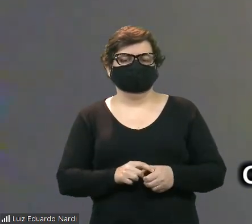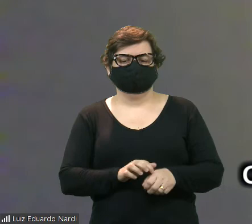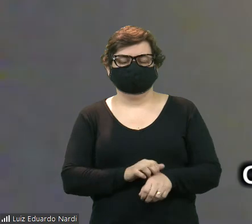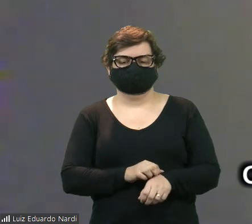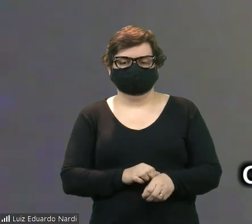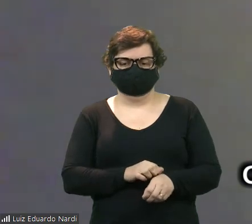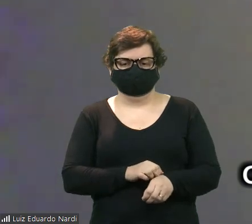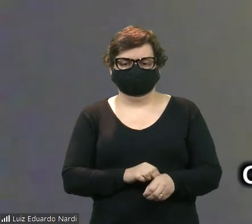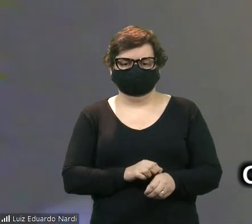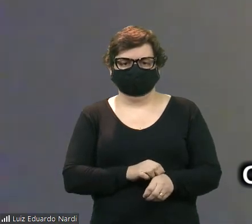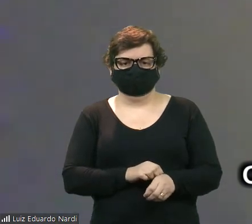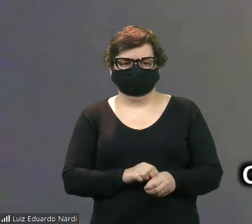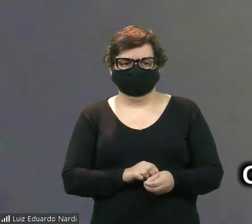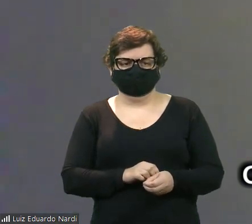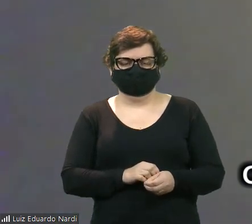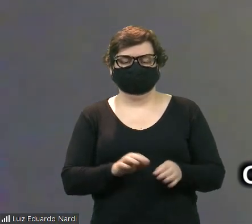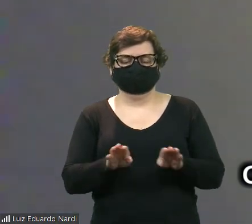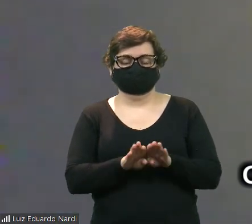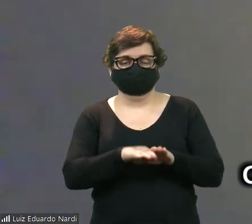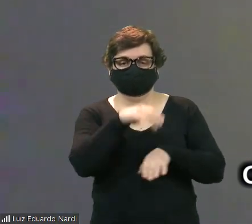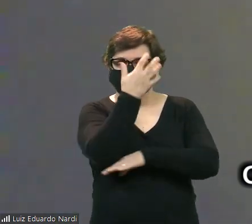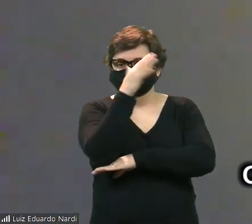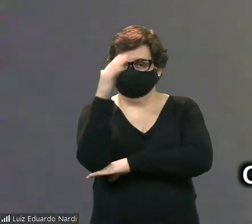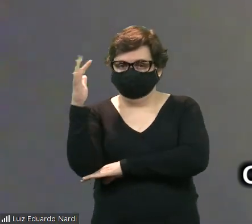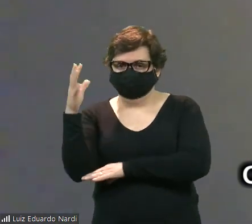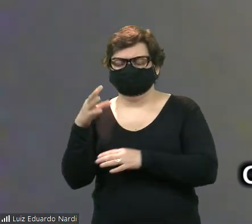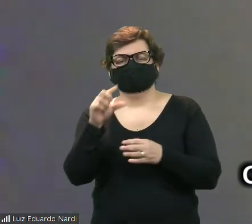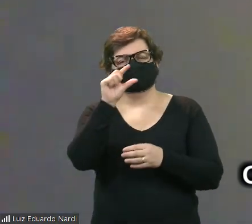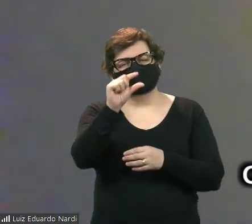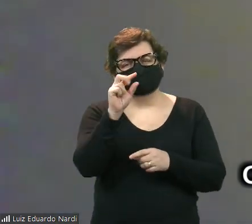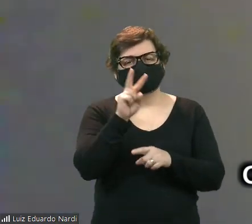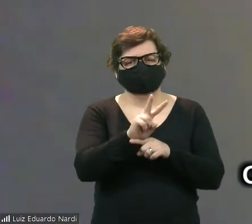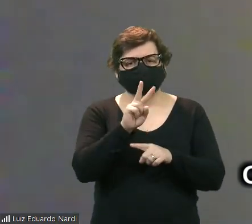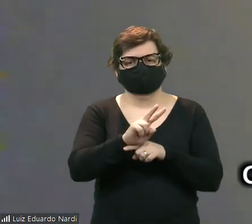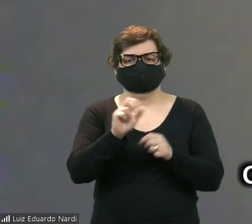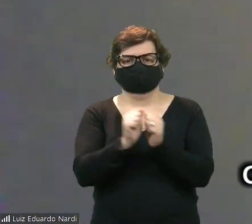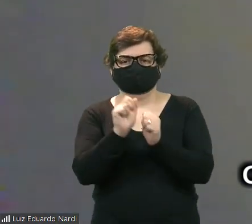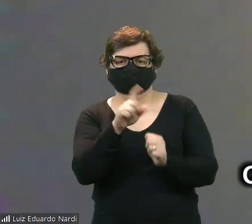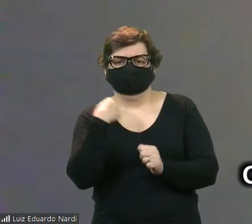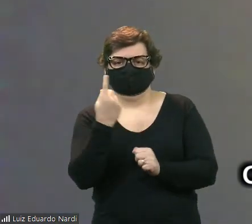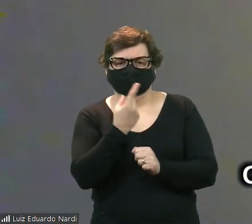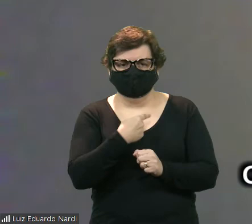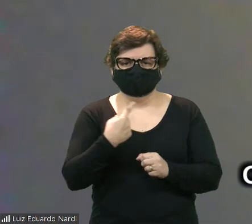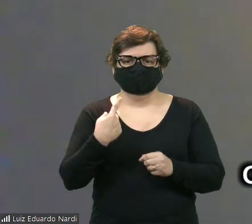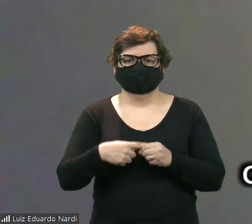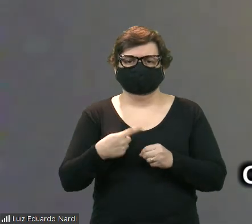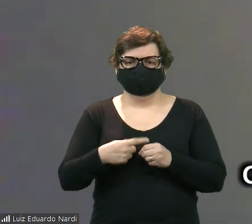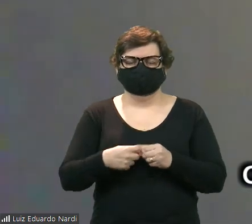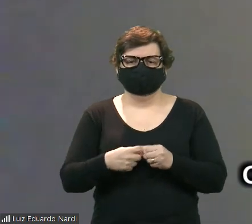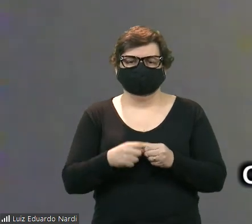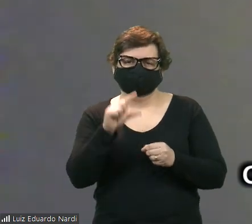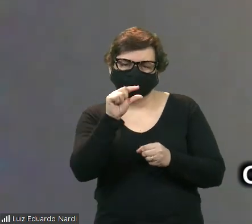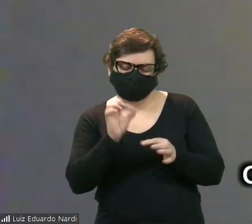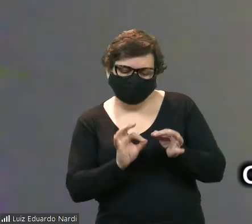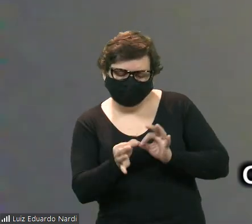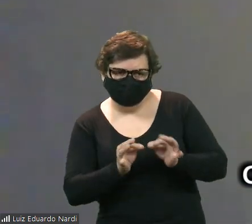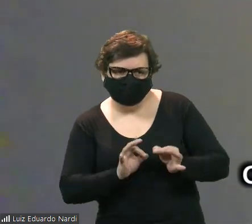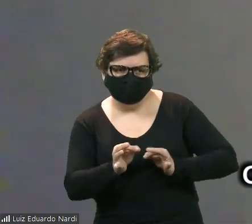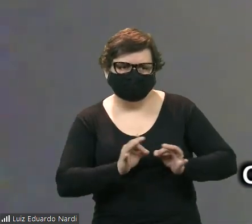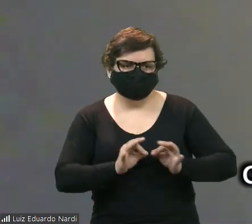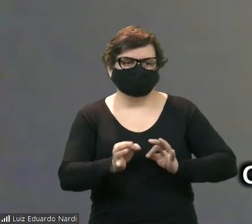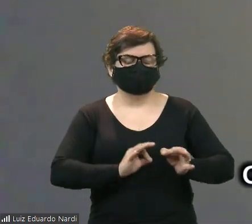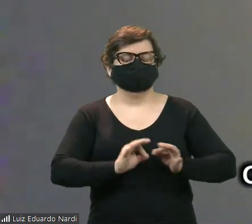cuidado em nossa cidade, não estou dizendo por esse prefeito, mas muito pouco cuidado, com pouco planejamento, não